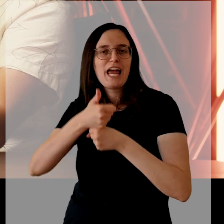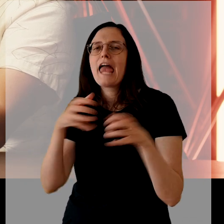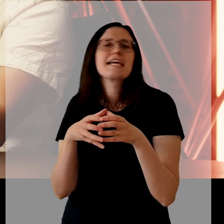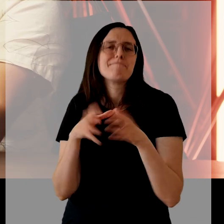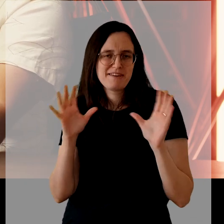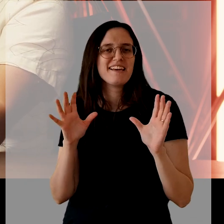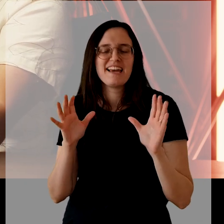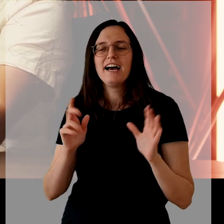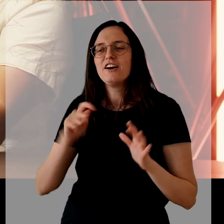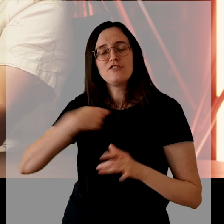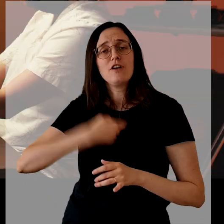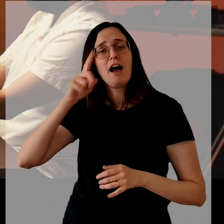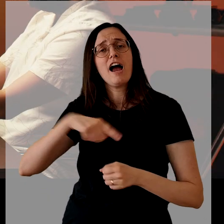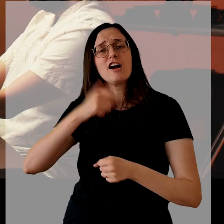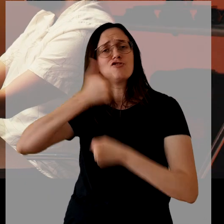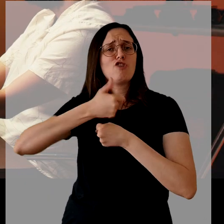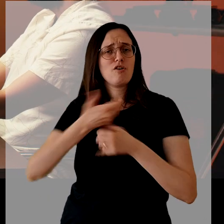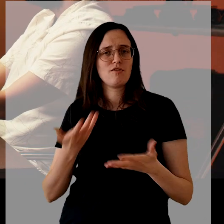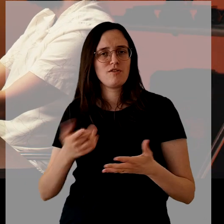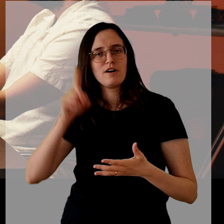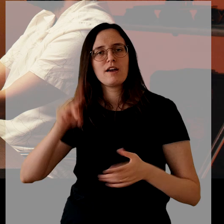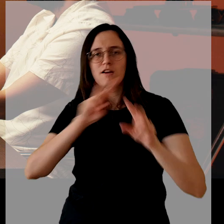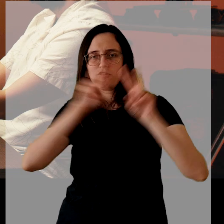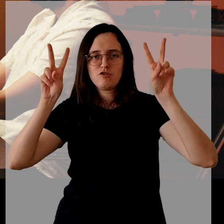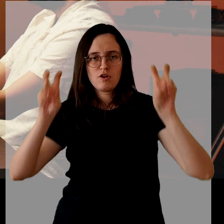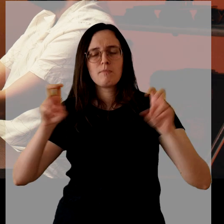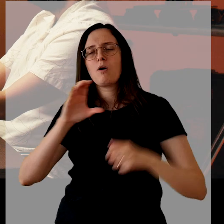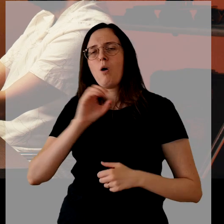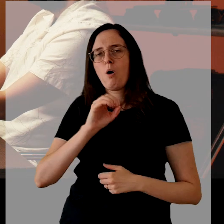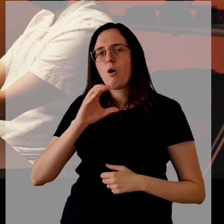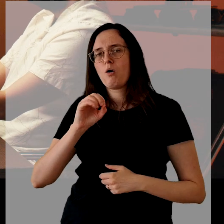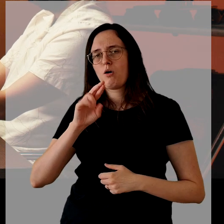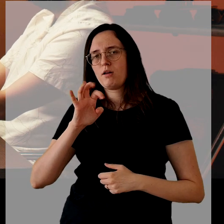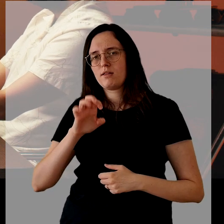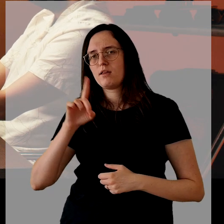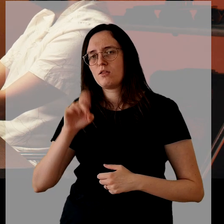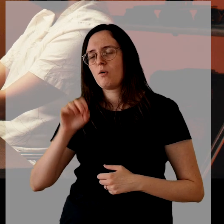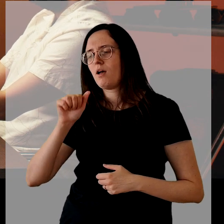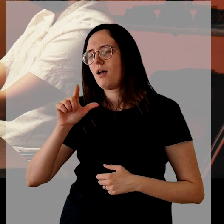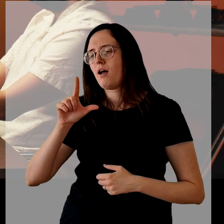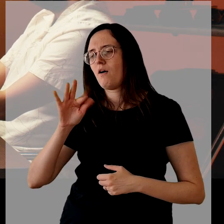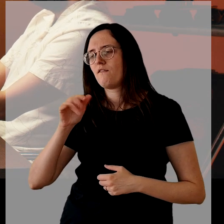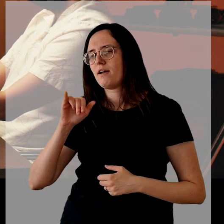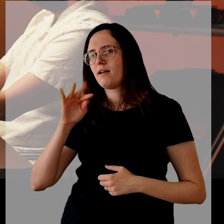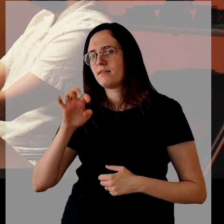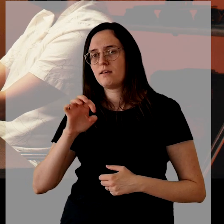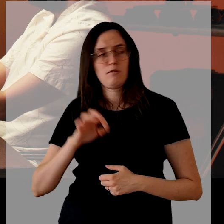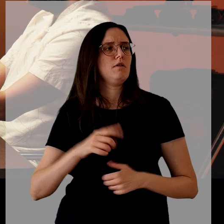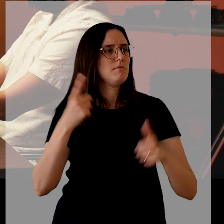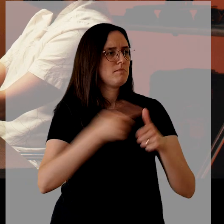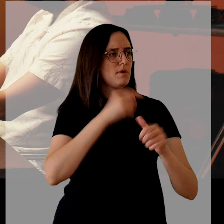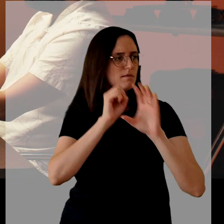alguma coisa, eu assino como diretor, que é o Corte do Alfaiate, é um longa documental que longa já, o primeiro já foi para um